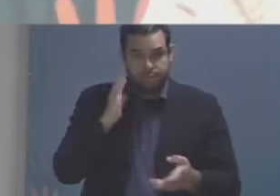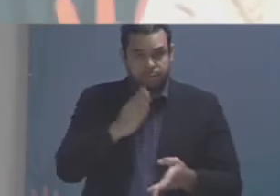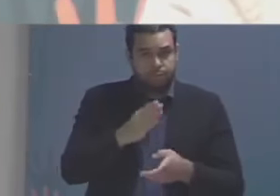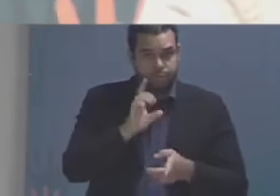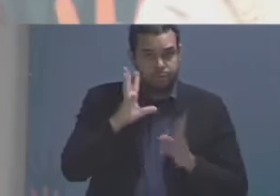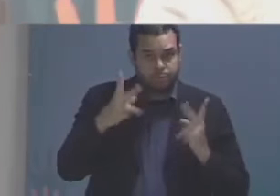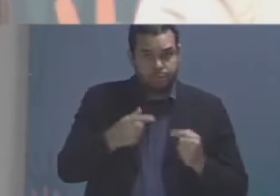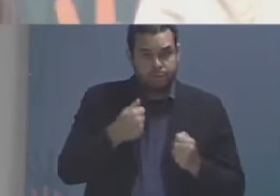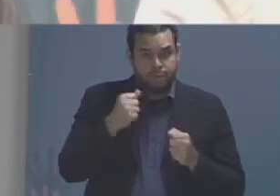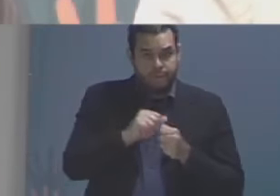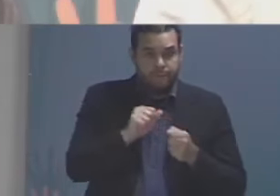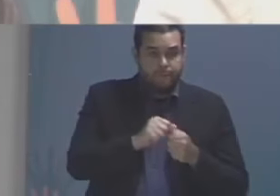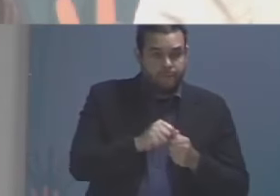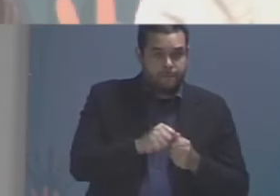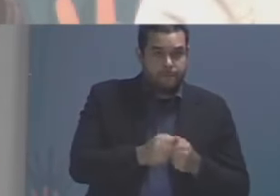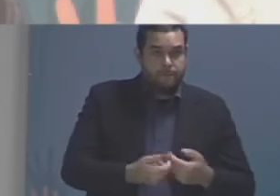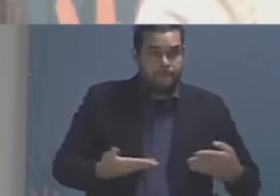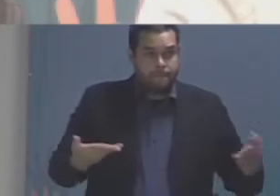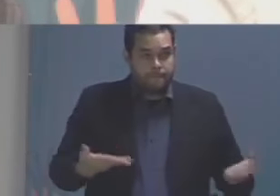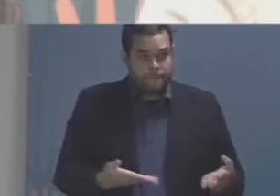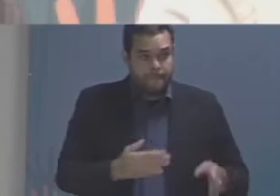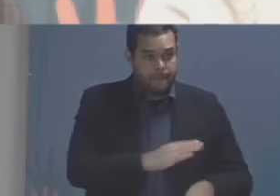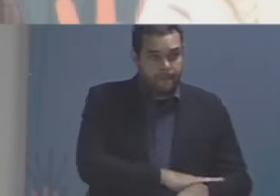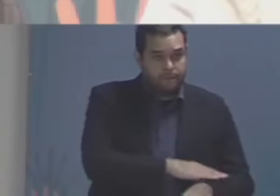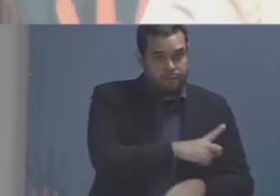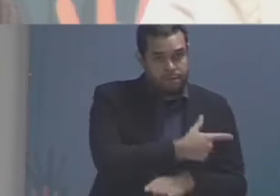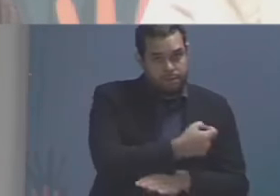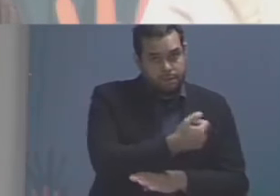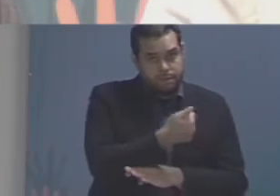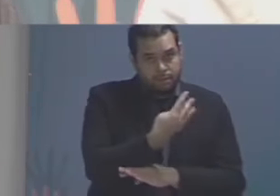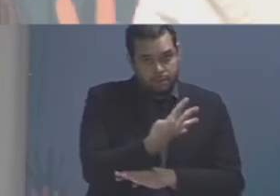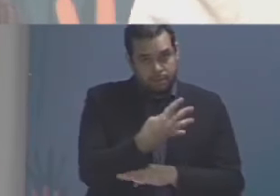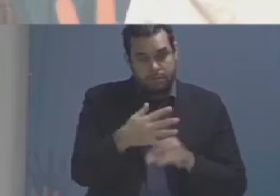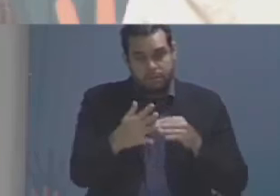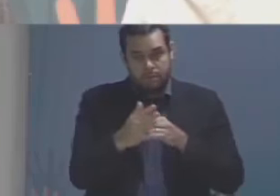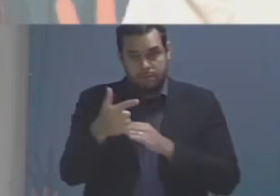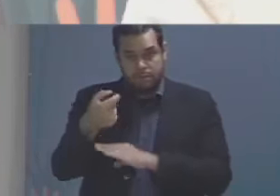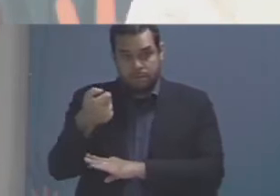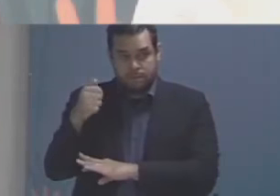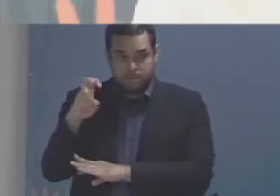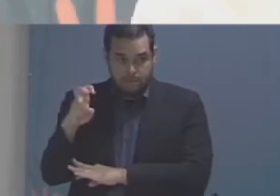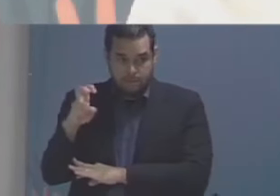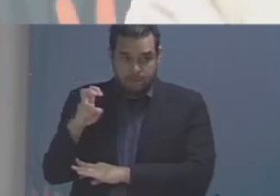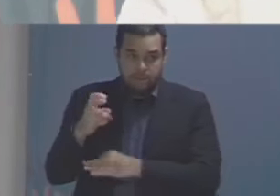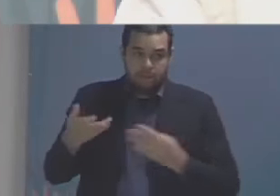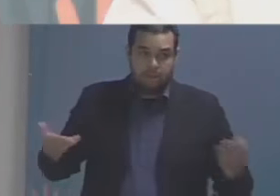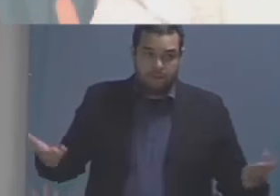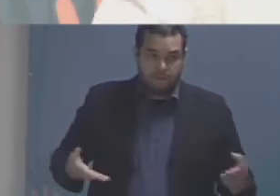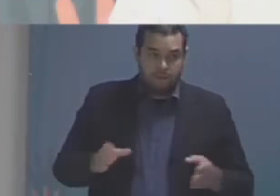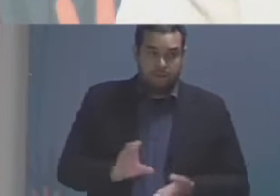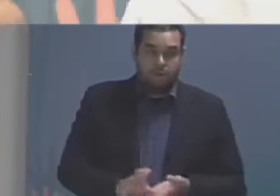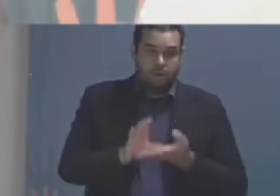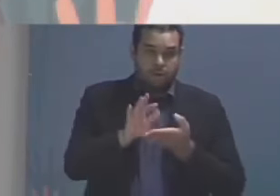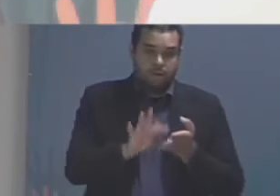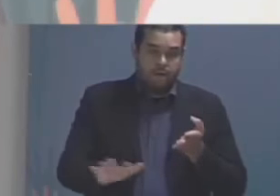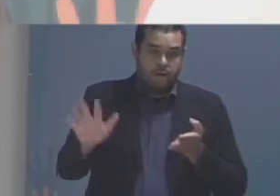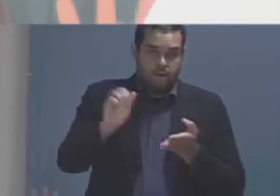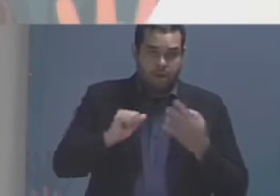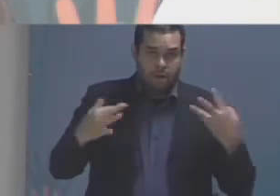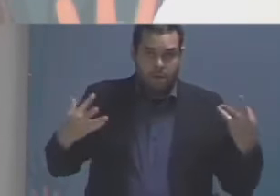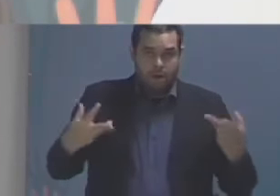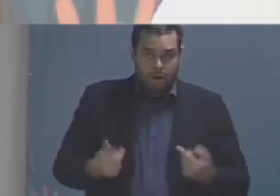tudo que nós executamos neste período de 2014, 2015 e 2016, na atual gestão do Conselho Federal,